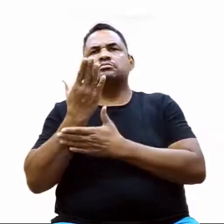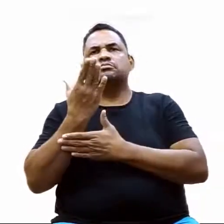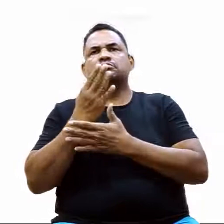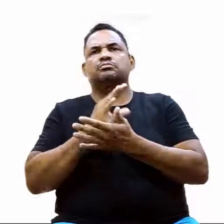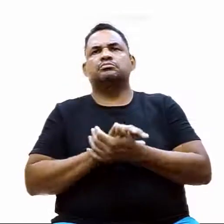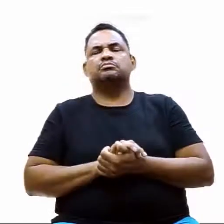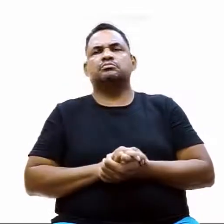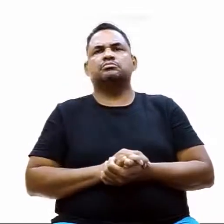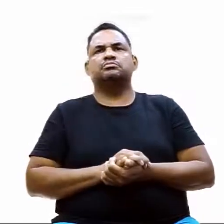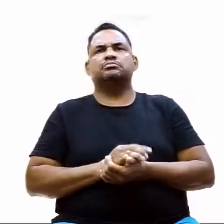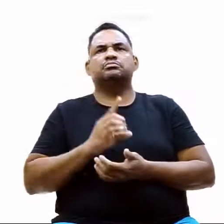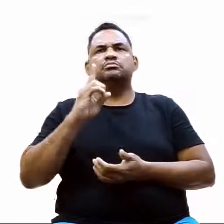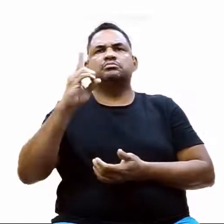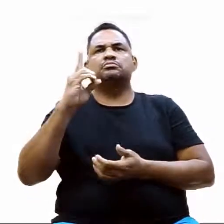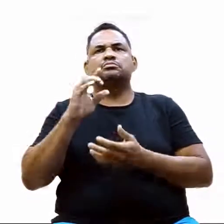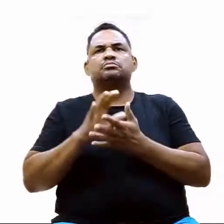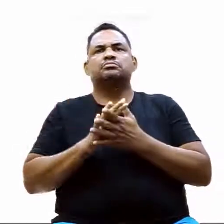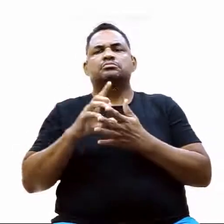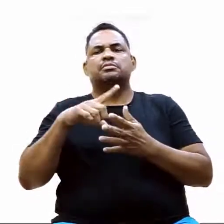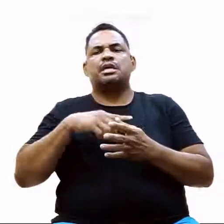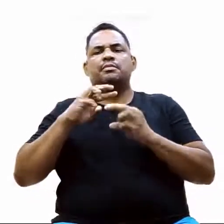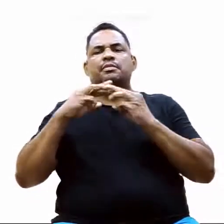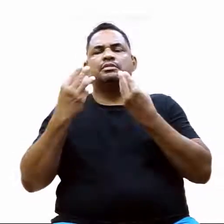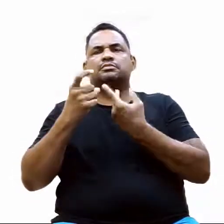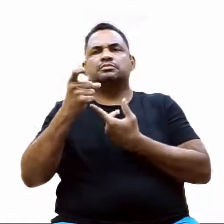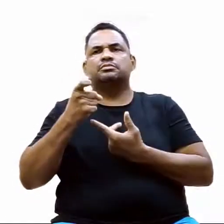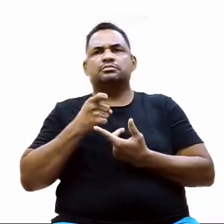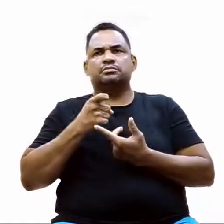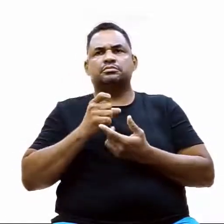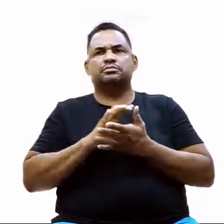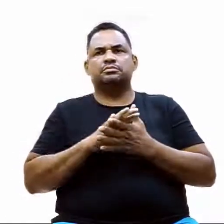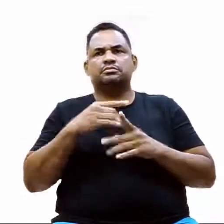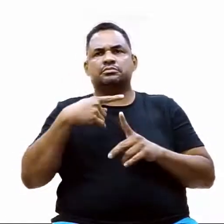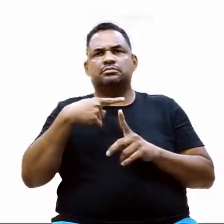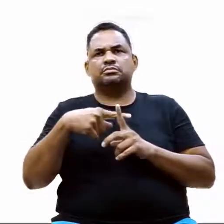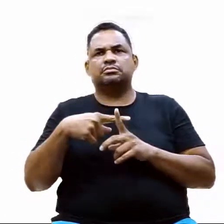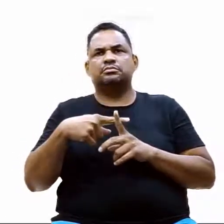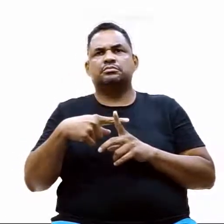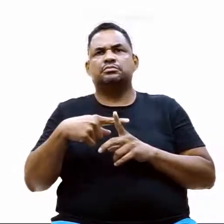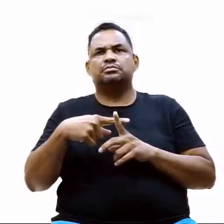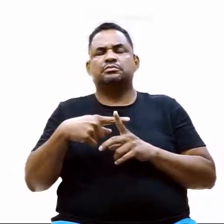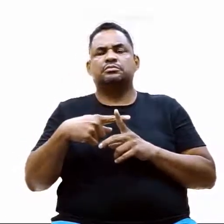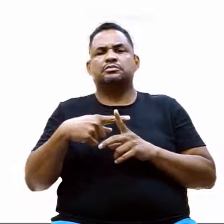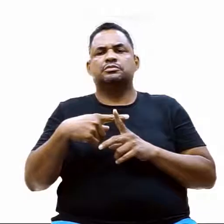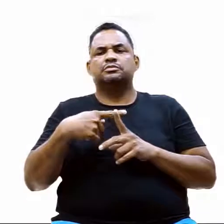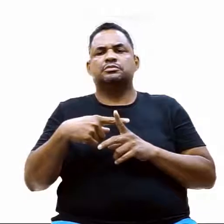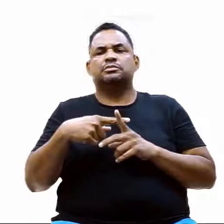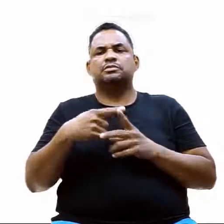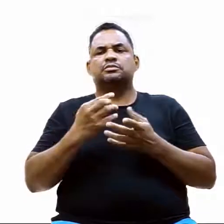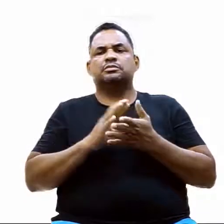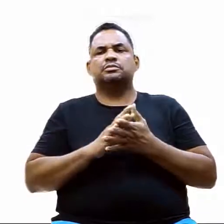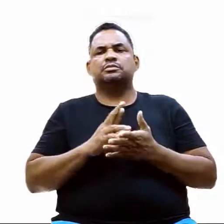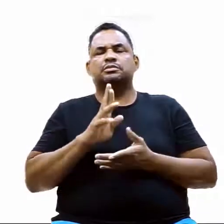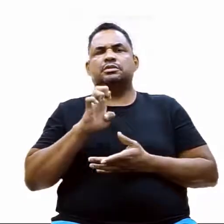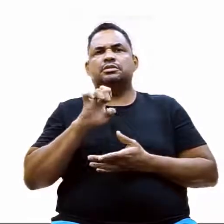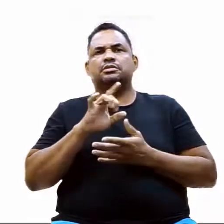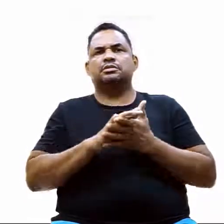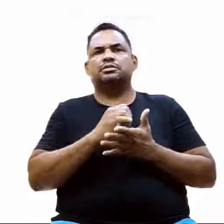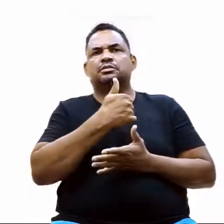D, que tem massa X. Aí então eu somo as massas dos reagentes, 15 mais